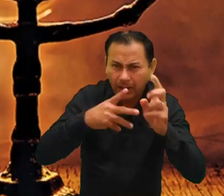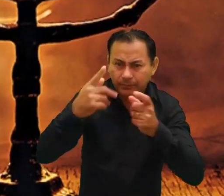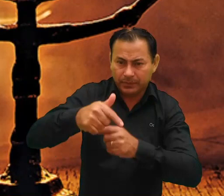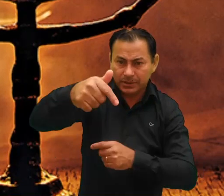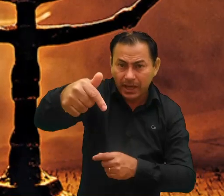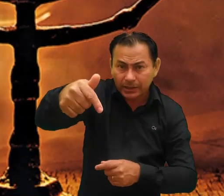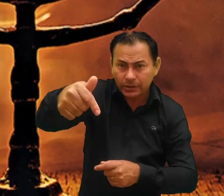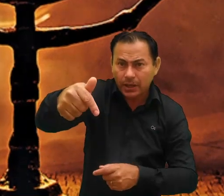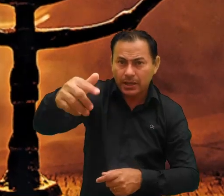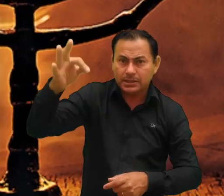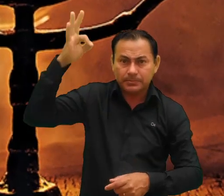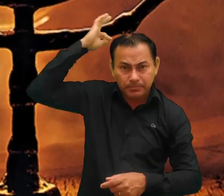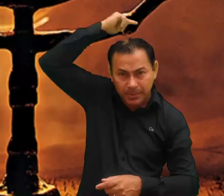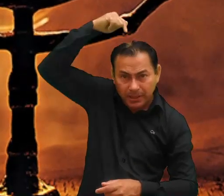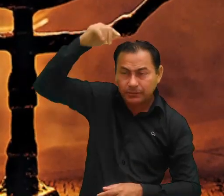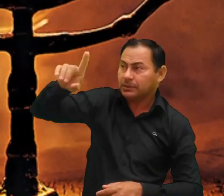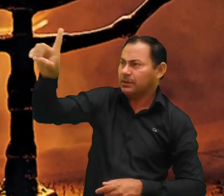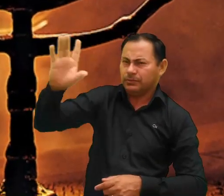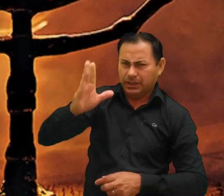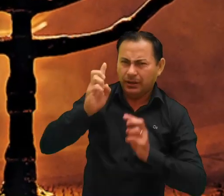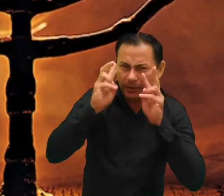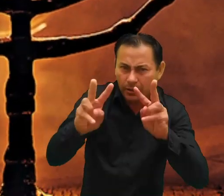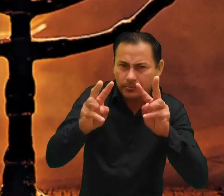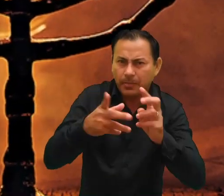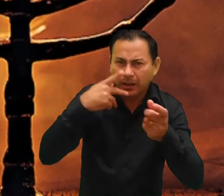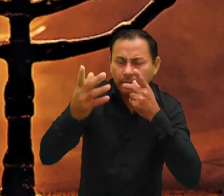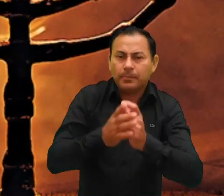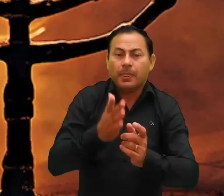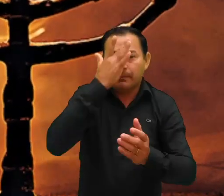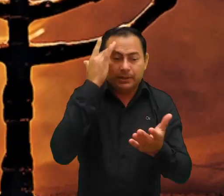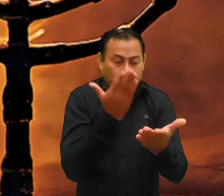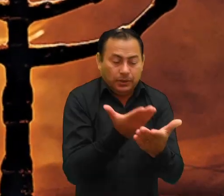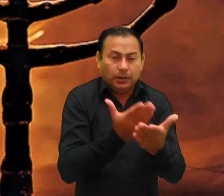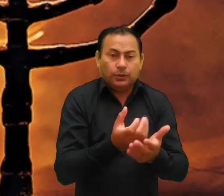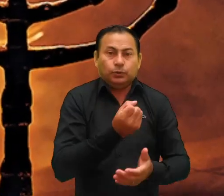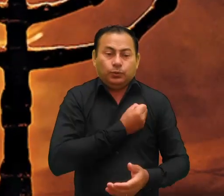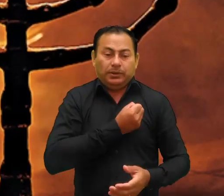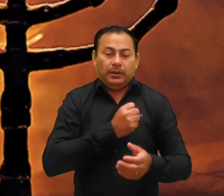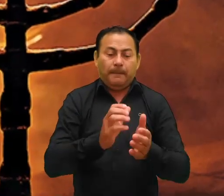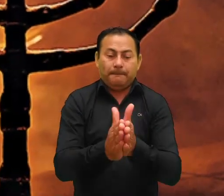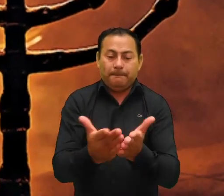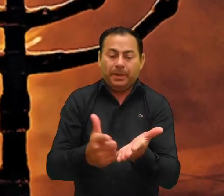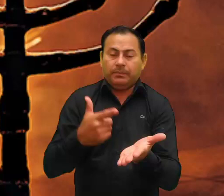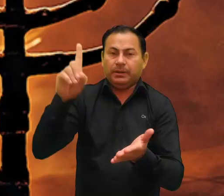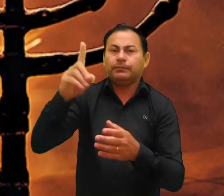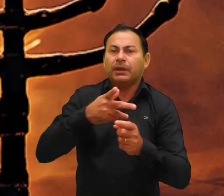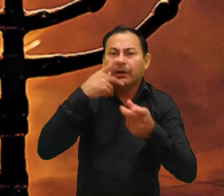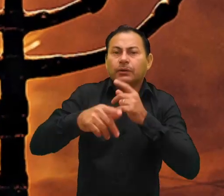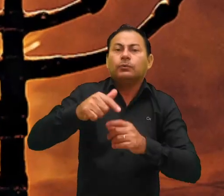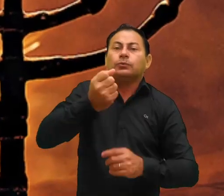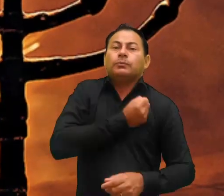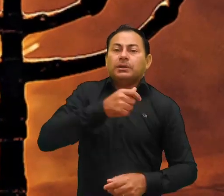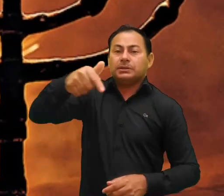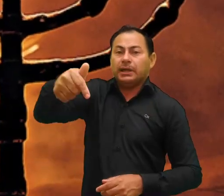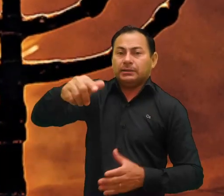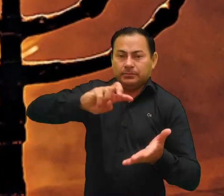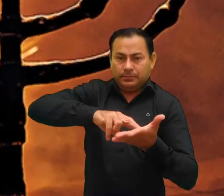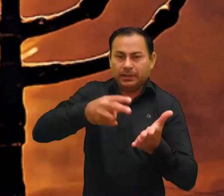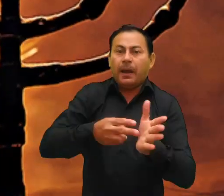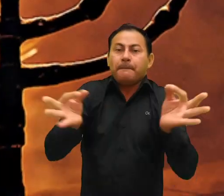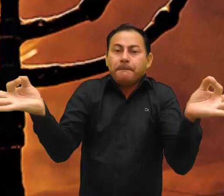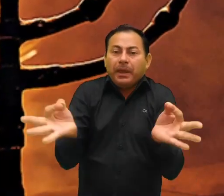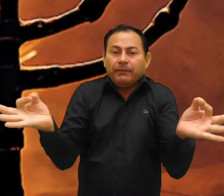ouvido falar dos 7 Espíritos de Deus? Aquelas pessoas que estudam os números na Bíblia afirmam que o número 7